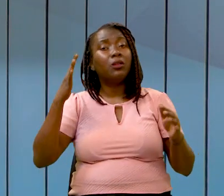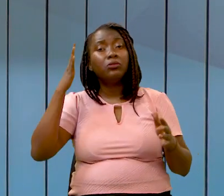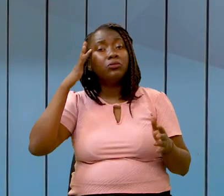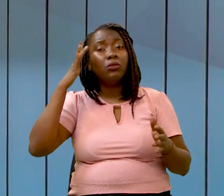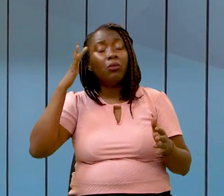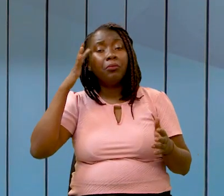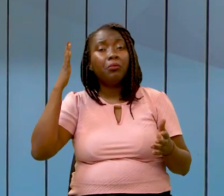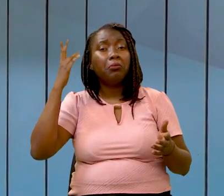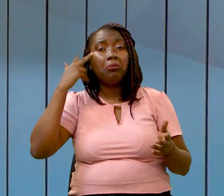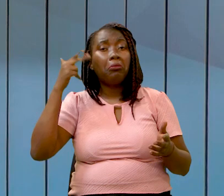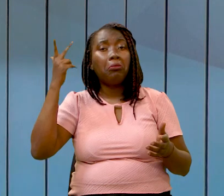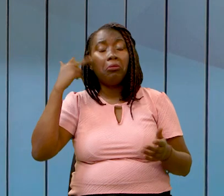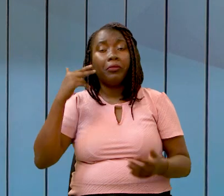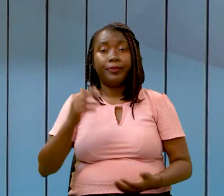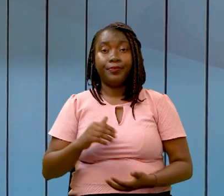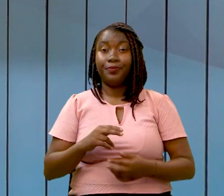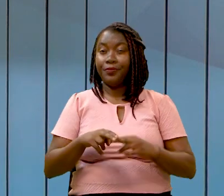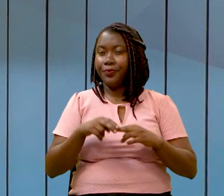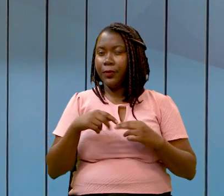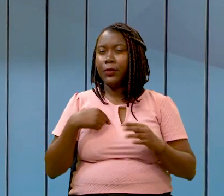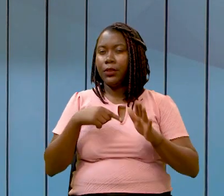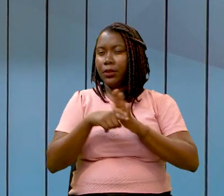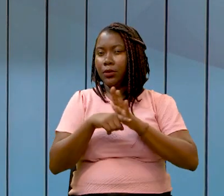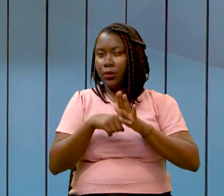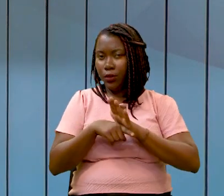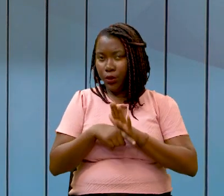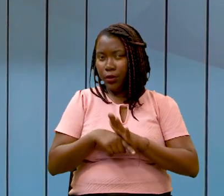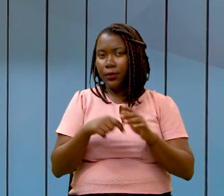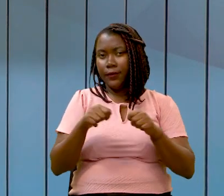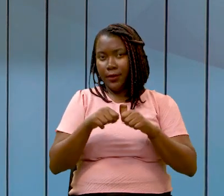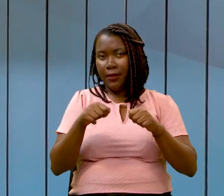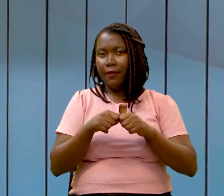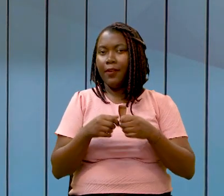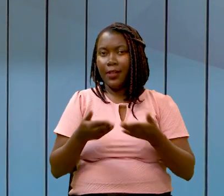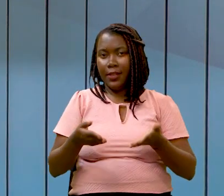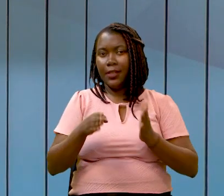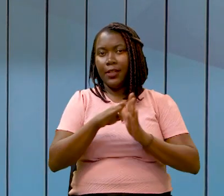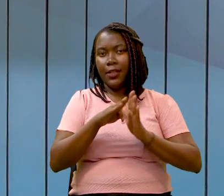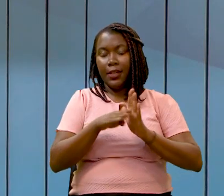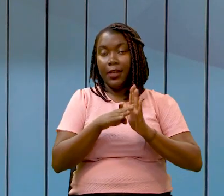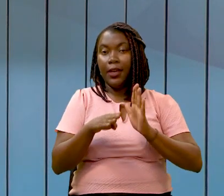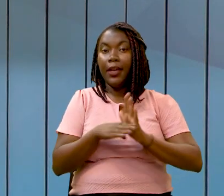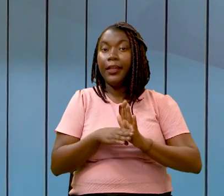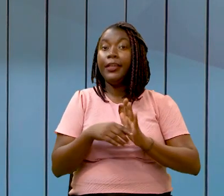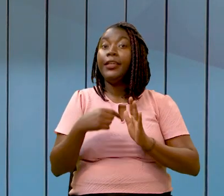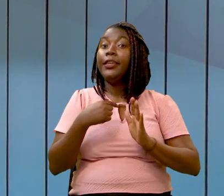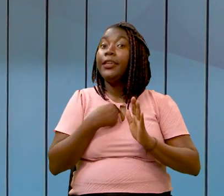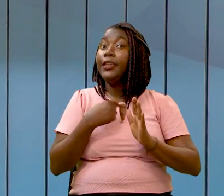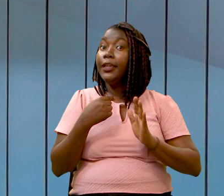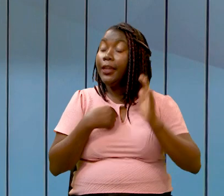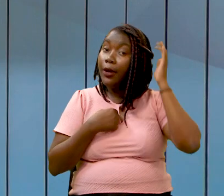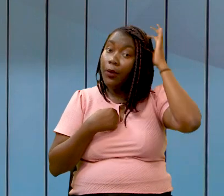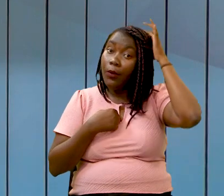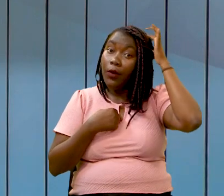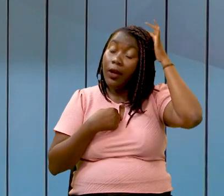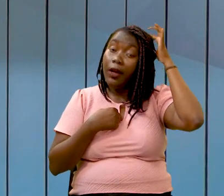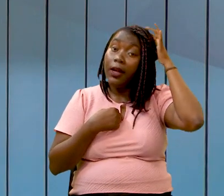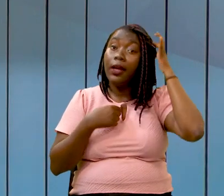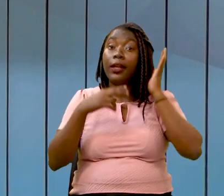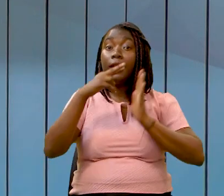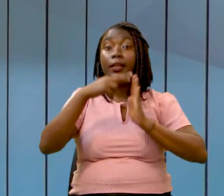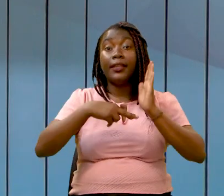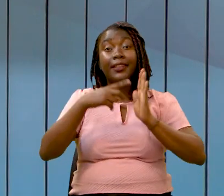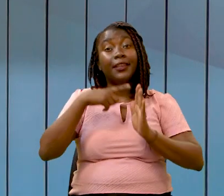de cabeça, assim, vamos dizer, comum? Porque eu estava pesquisando, né, para fazer aqui nosso programa, e eu li